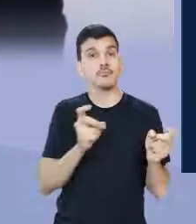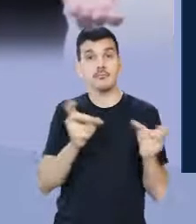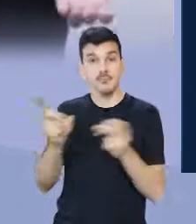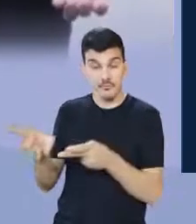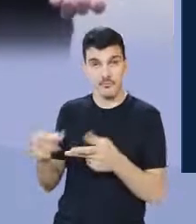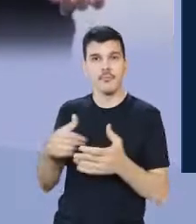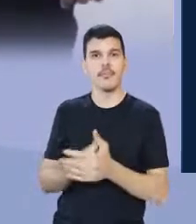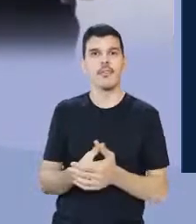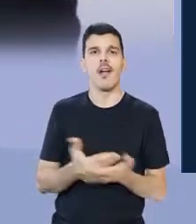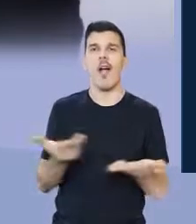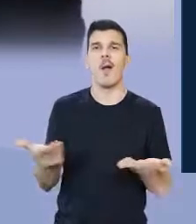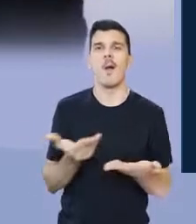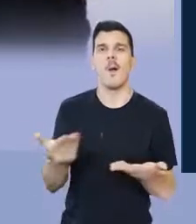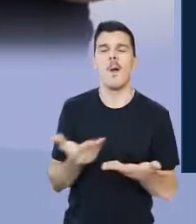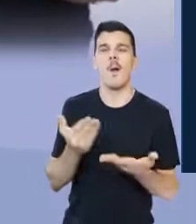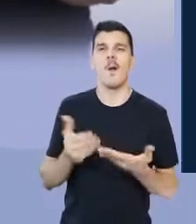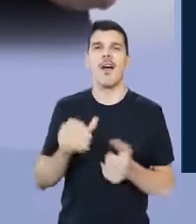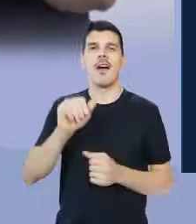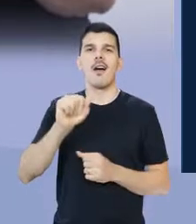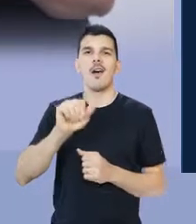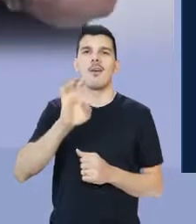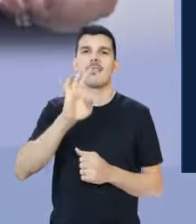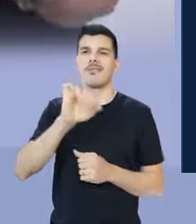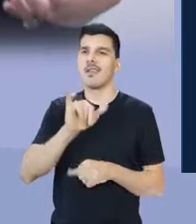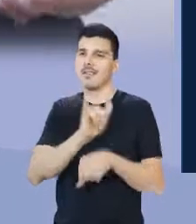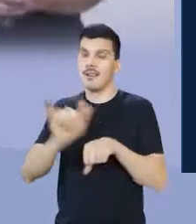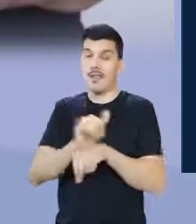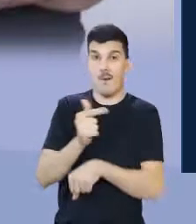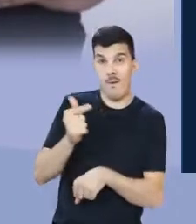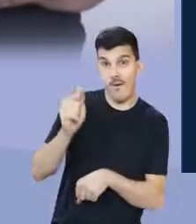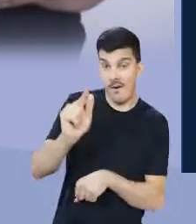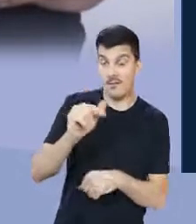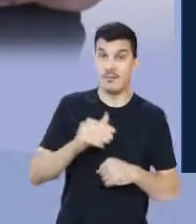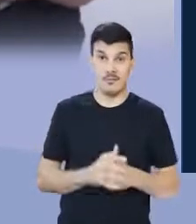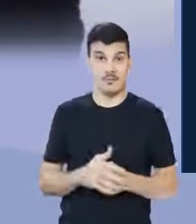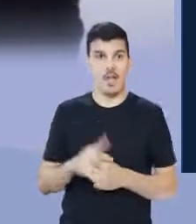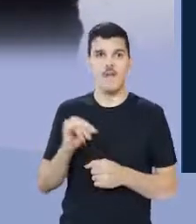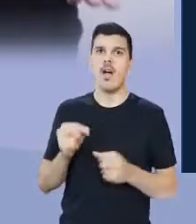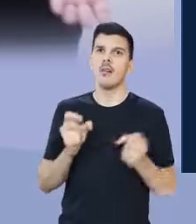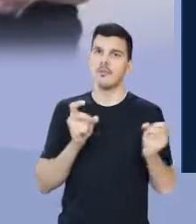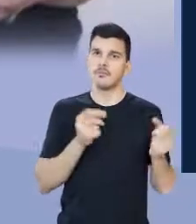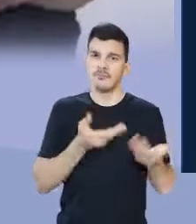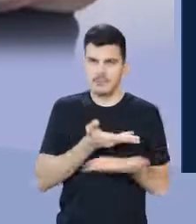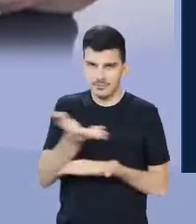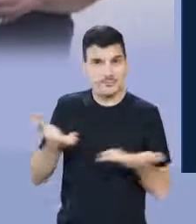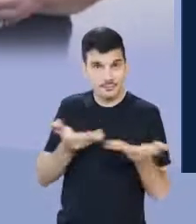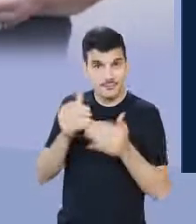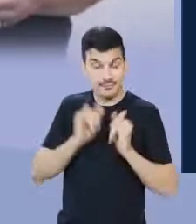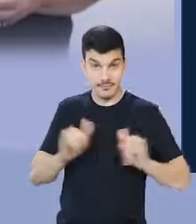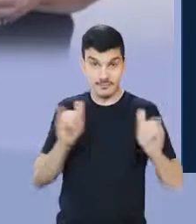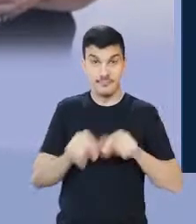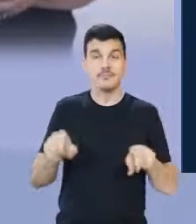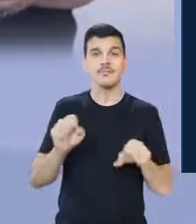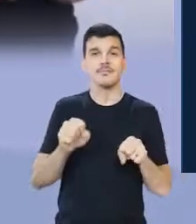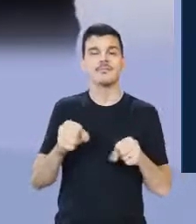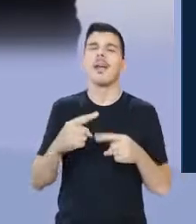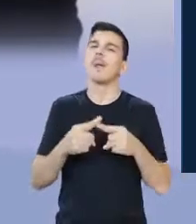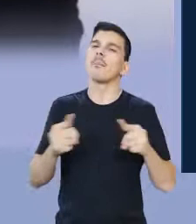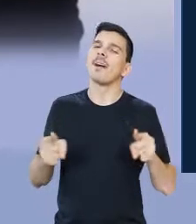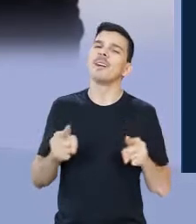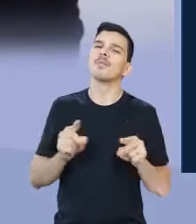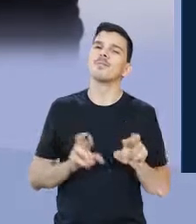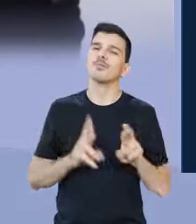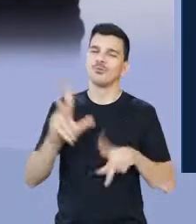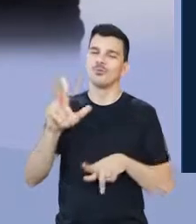circulação da obra para um meio alternativo. Ele vai fazer a divulgação também, só que